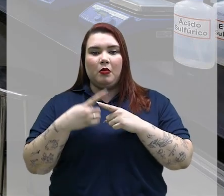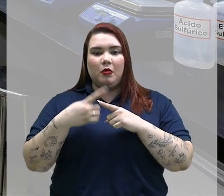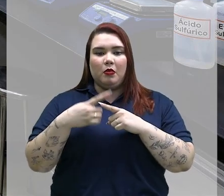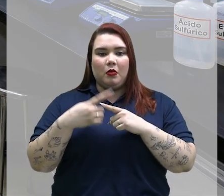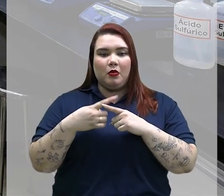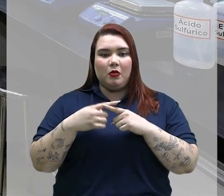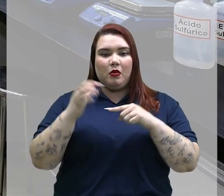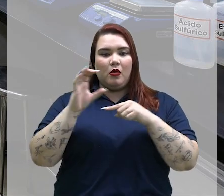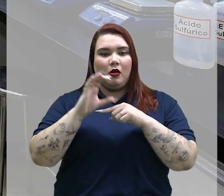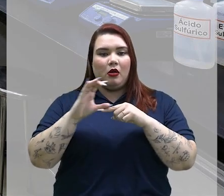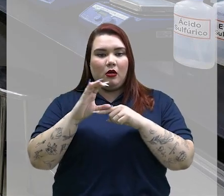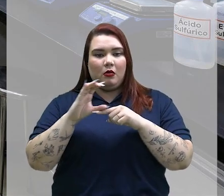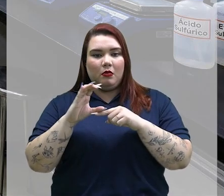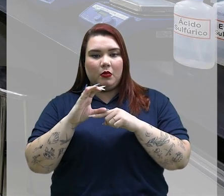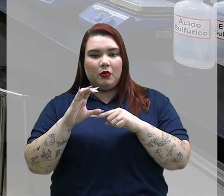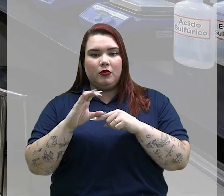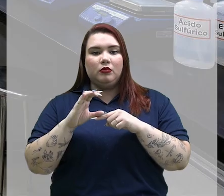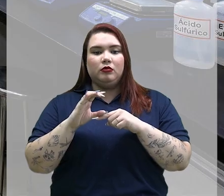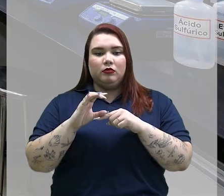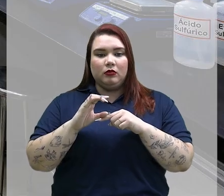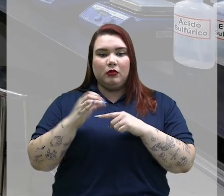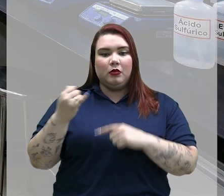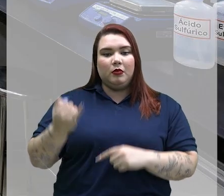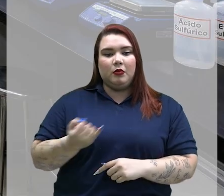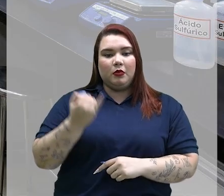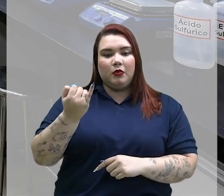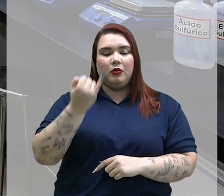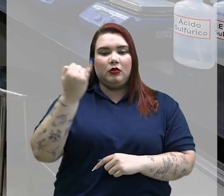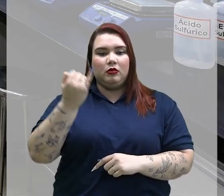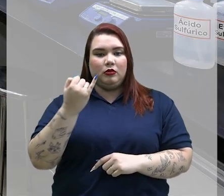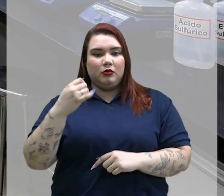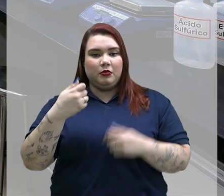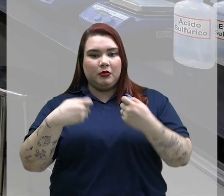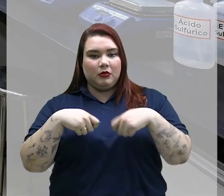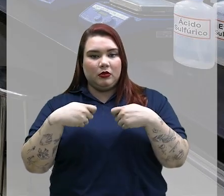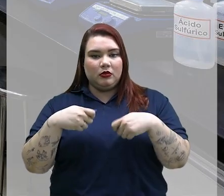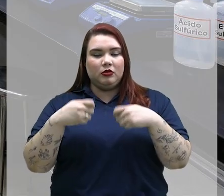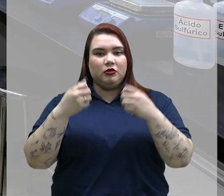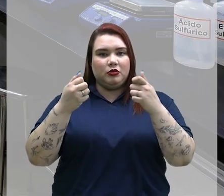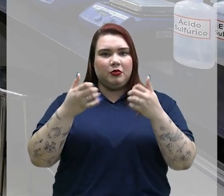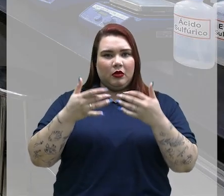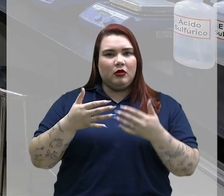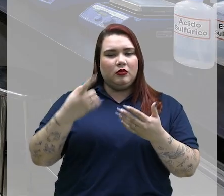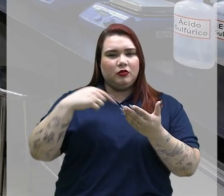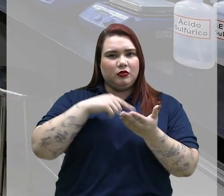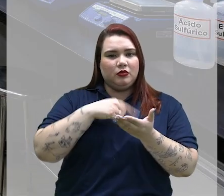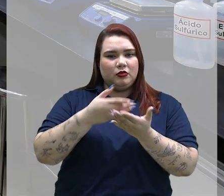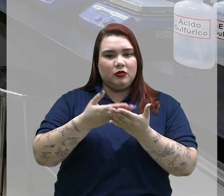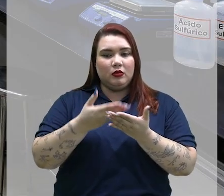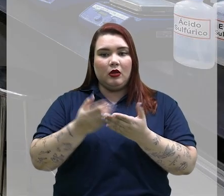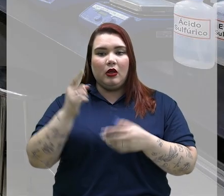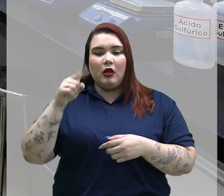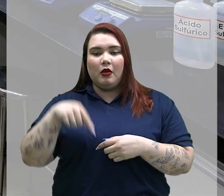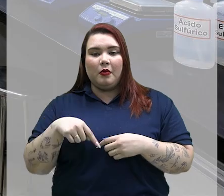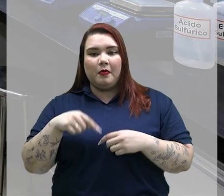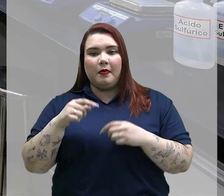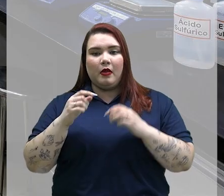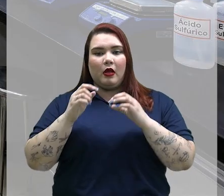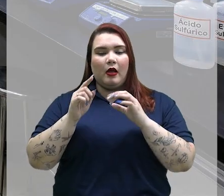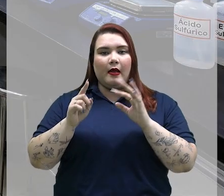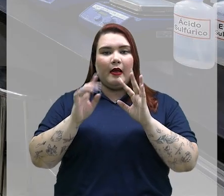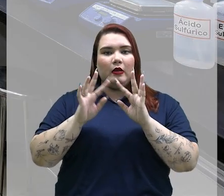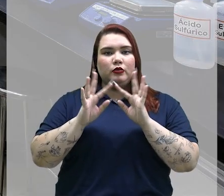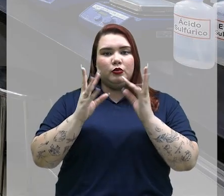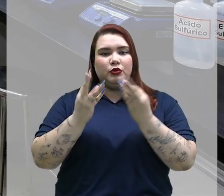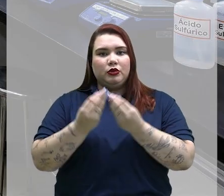o carbono, esse elemento tão importante que a gente tem falado bastante, ele é considerado o elemento